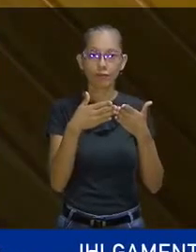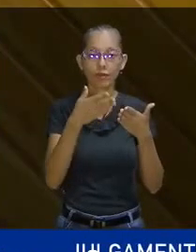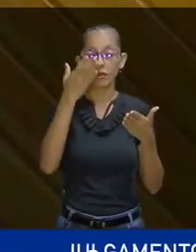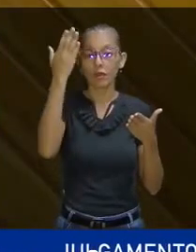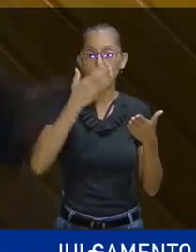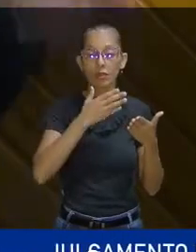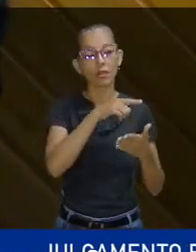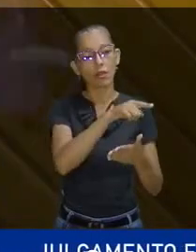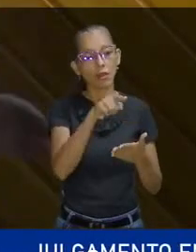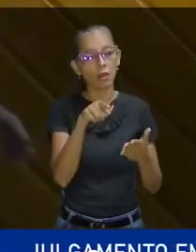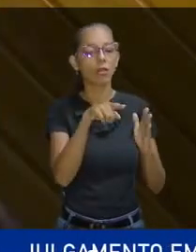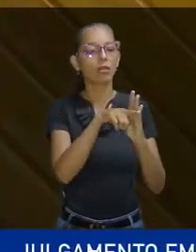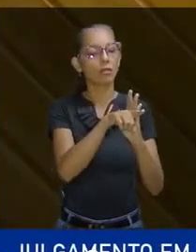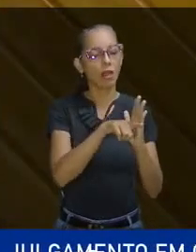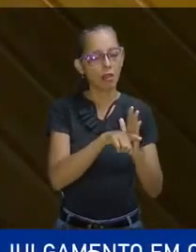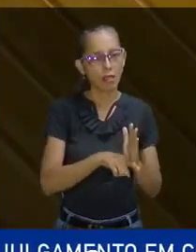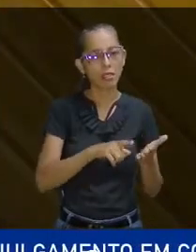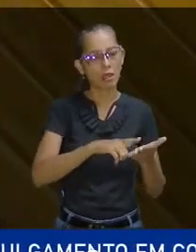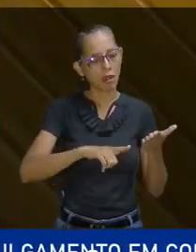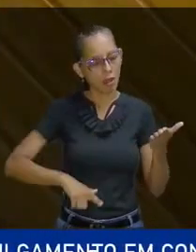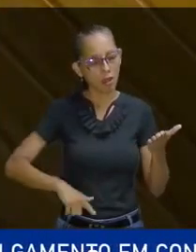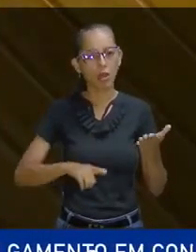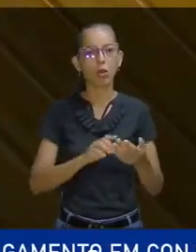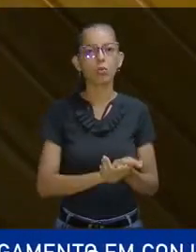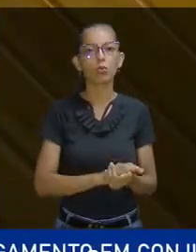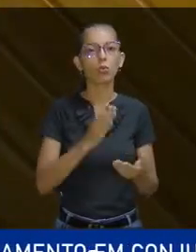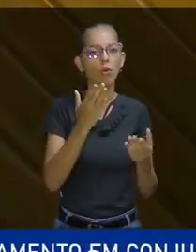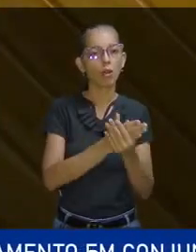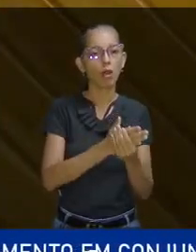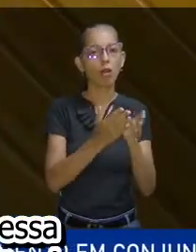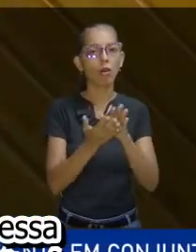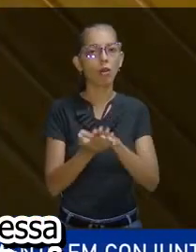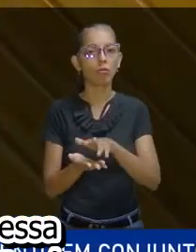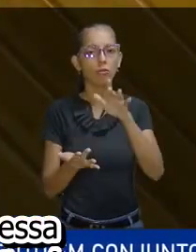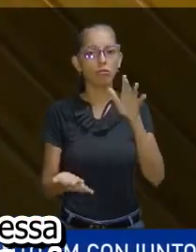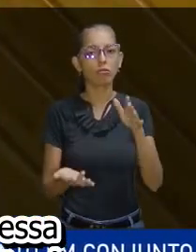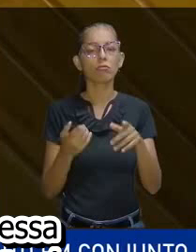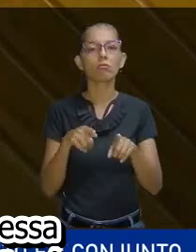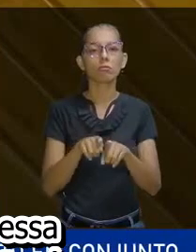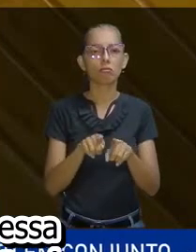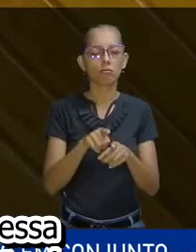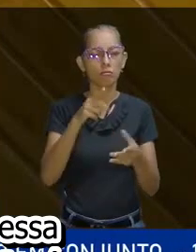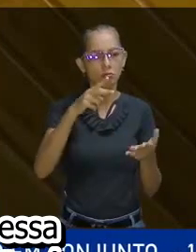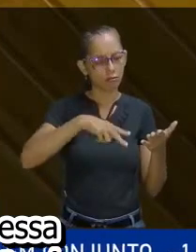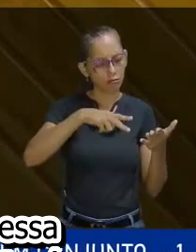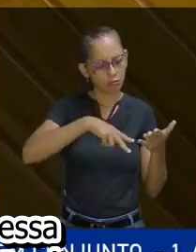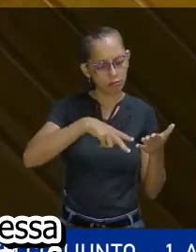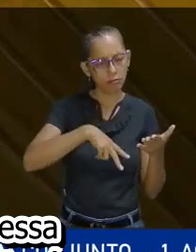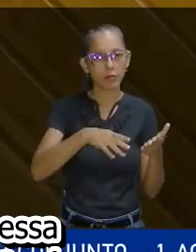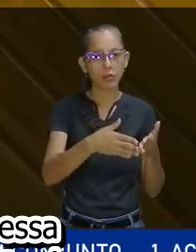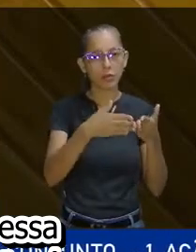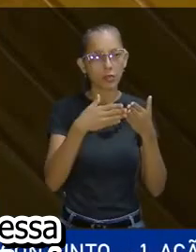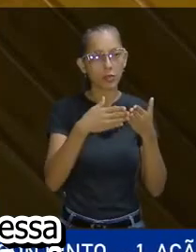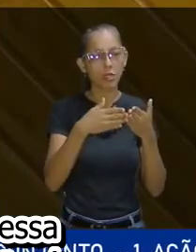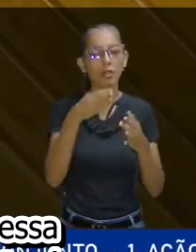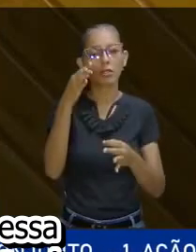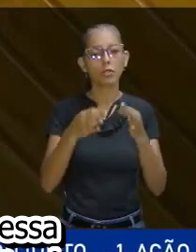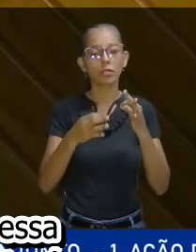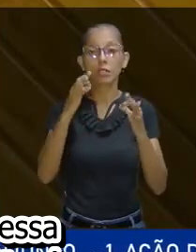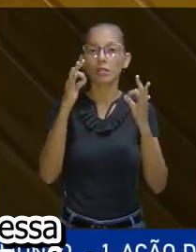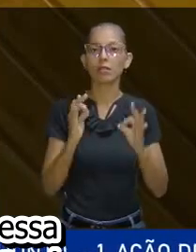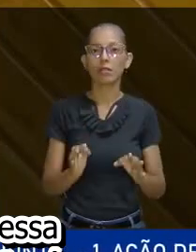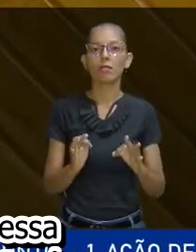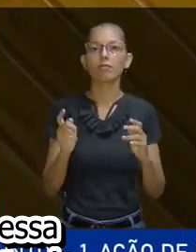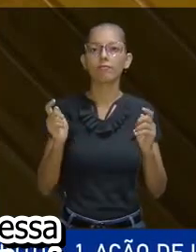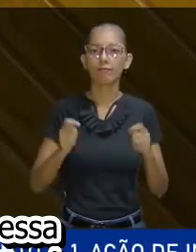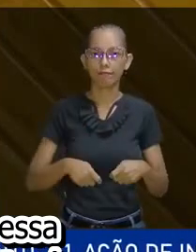provas, analise o laudo, analise os autos, para que seja feita justiça aqui neste egrégio plenário e essa